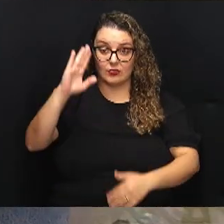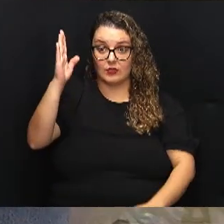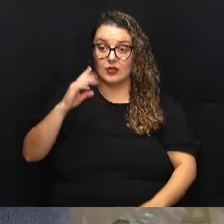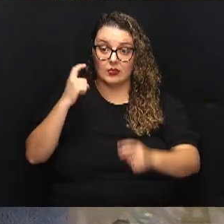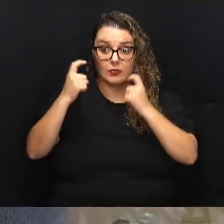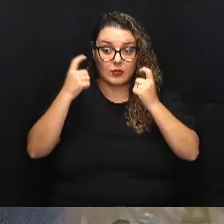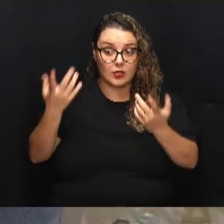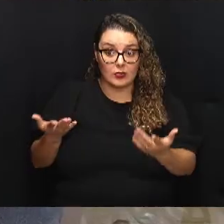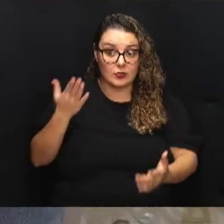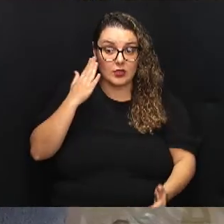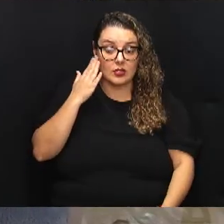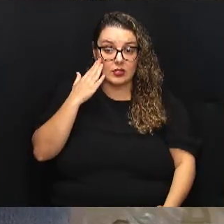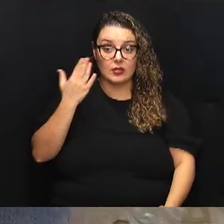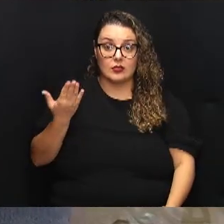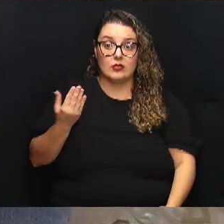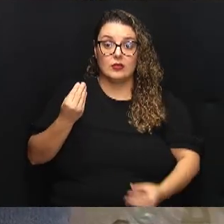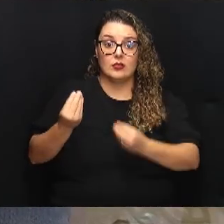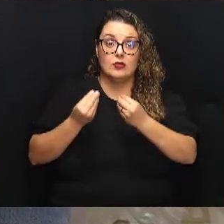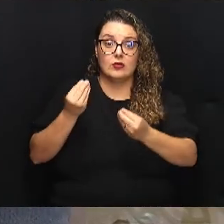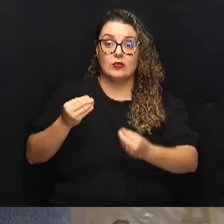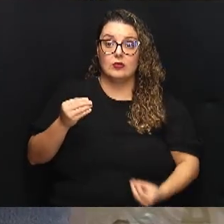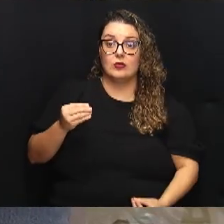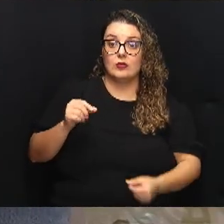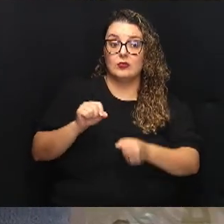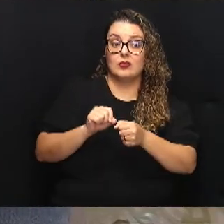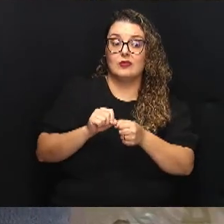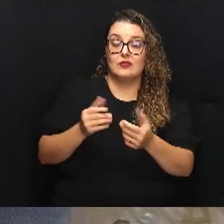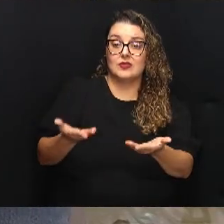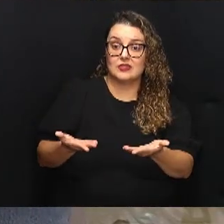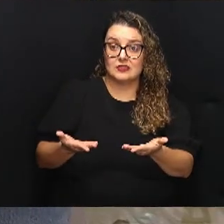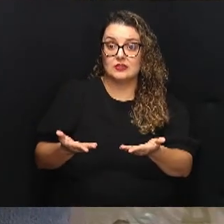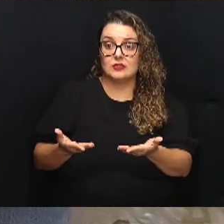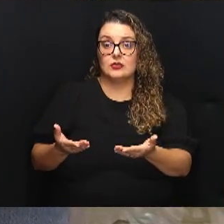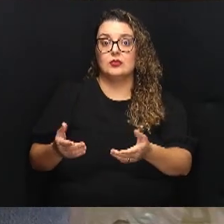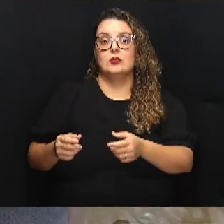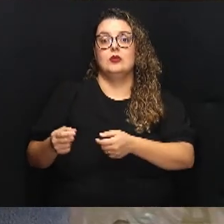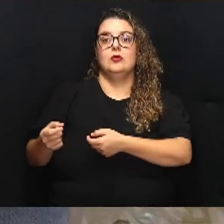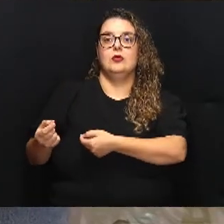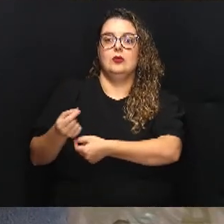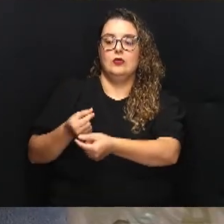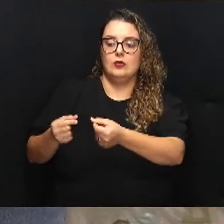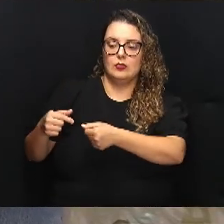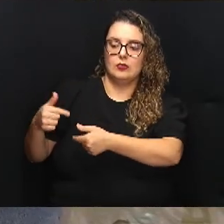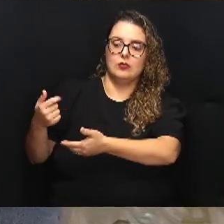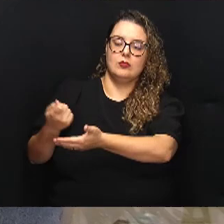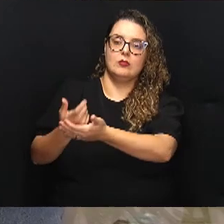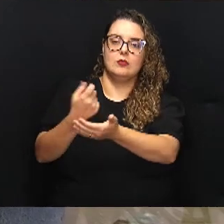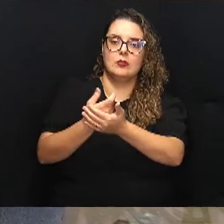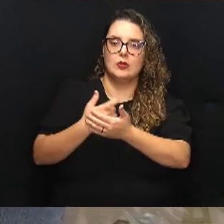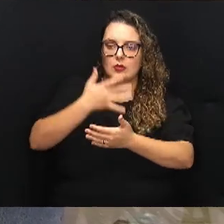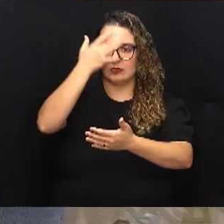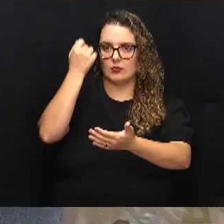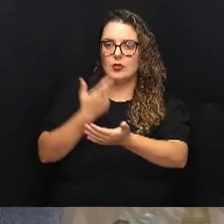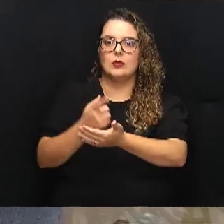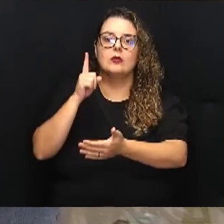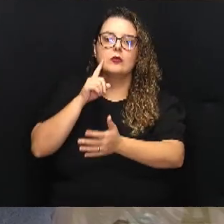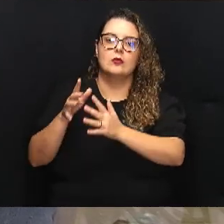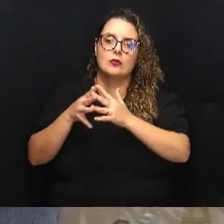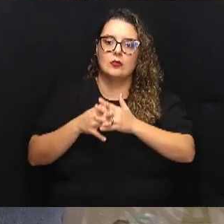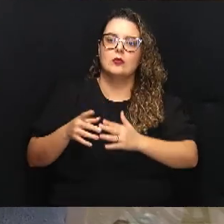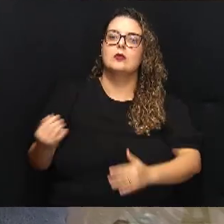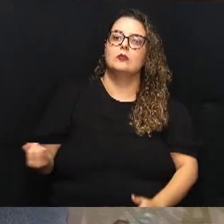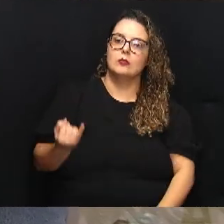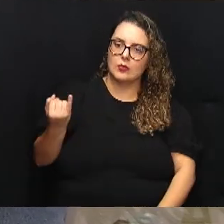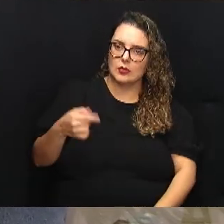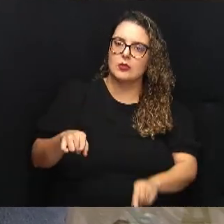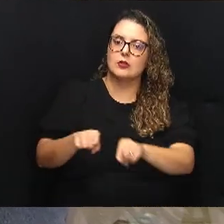em saber onde que ele vai desovar, o que ele vai fazer. O mercado consumidor norte-americano é importante também para